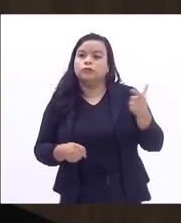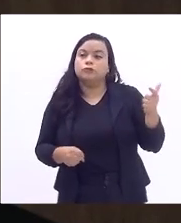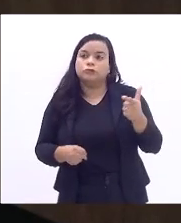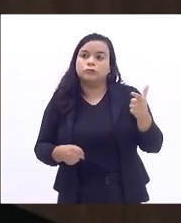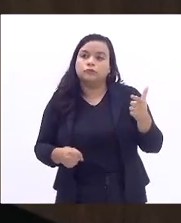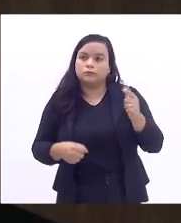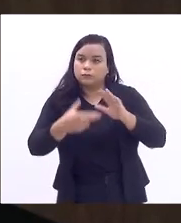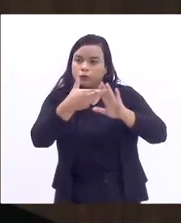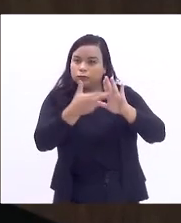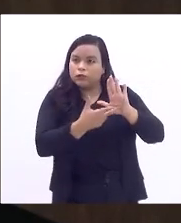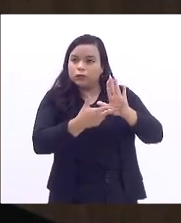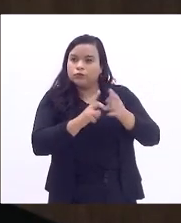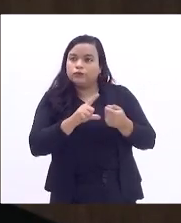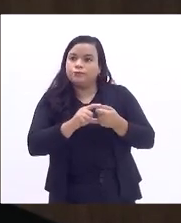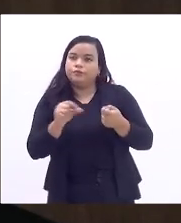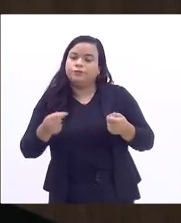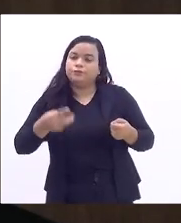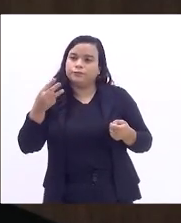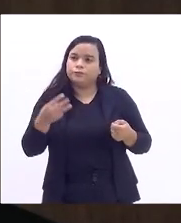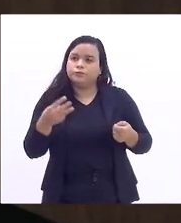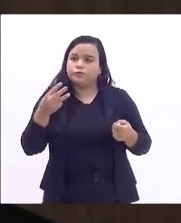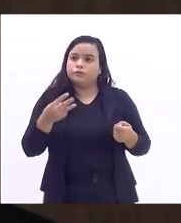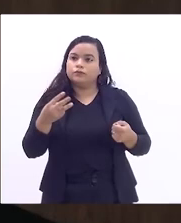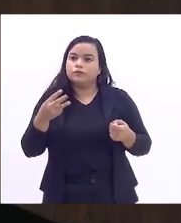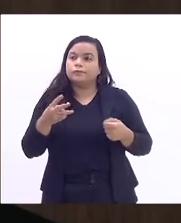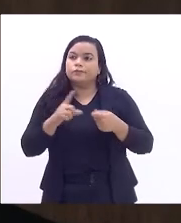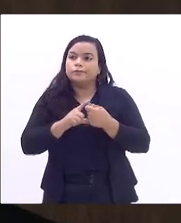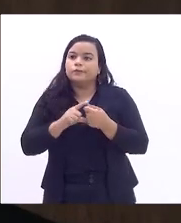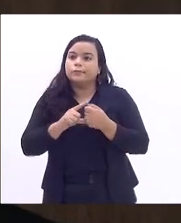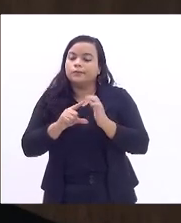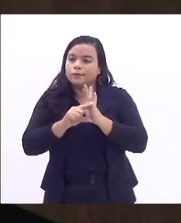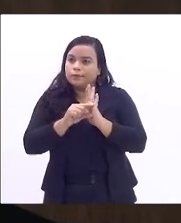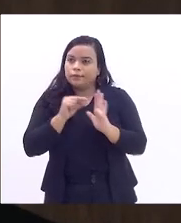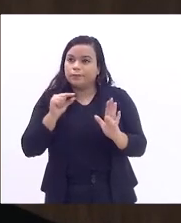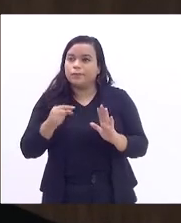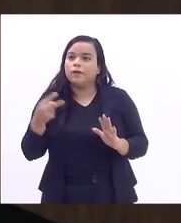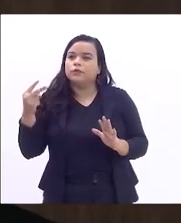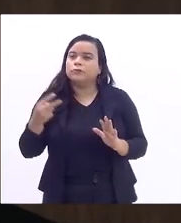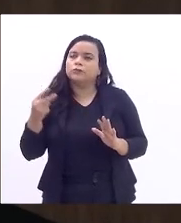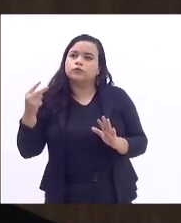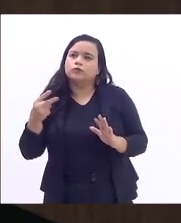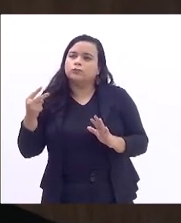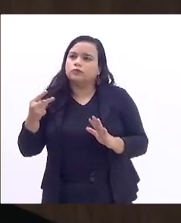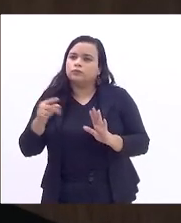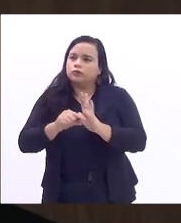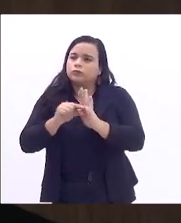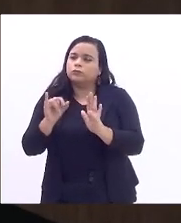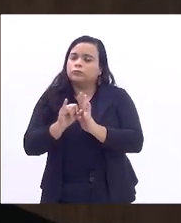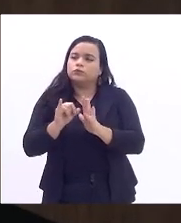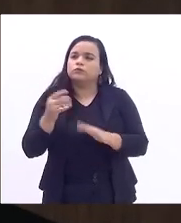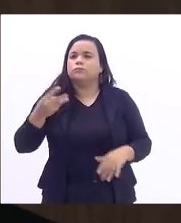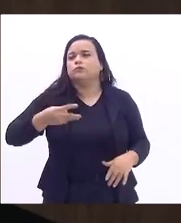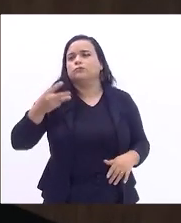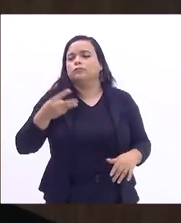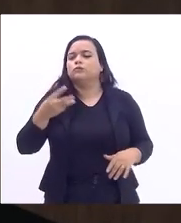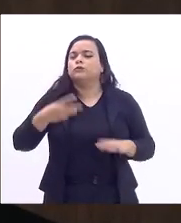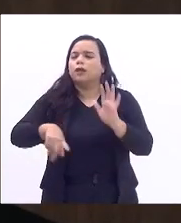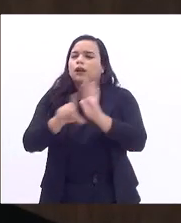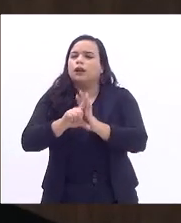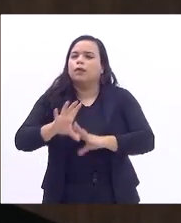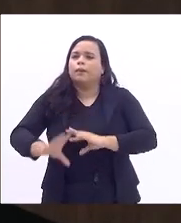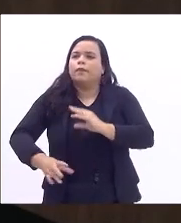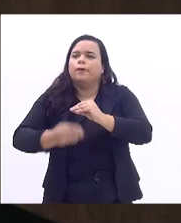nos termos do artigo 3º parágrafo 2º inciso 3º da Lei Complementar